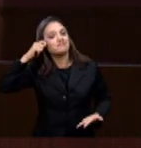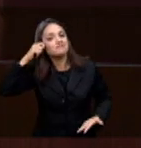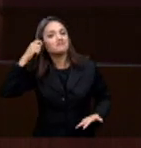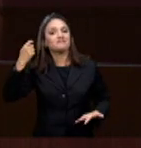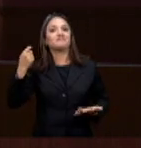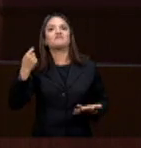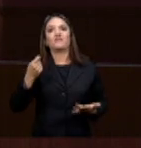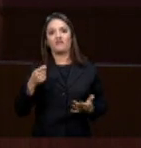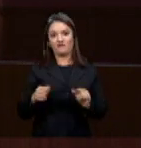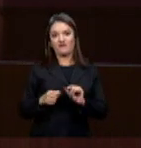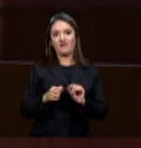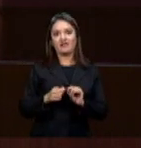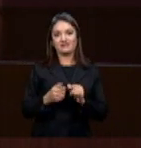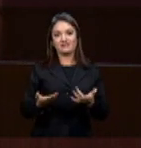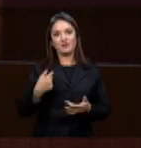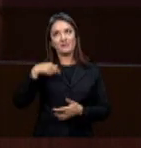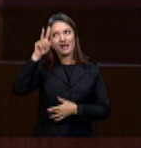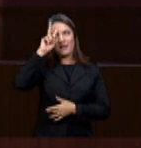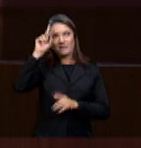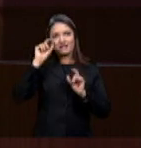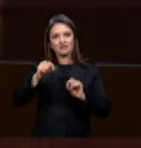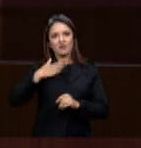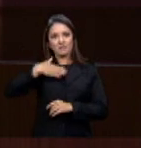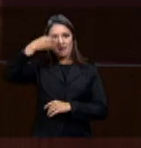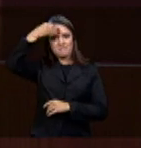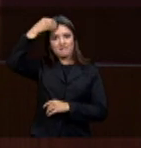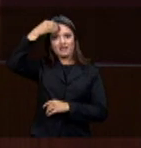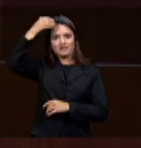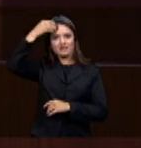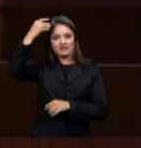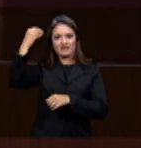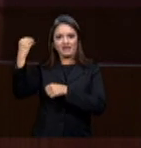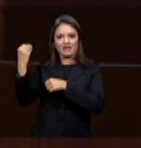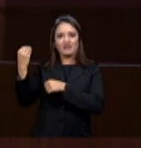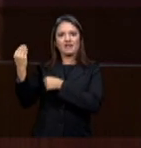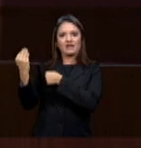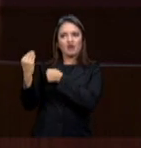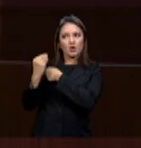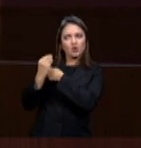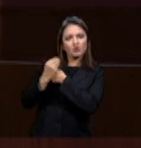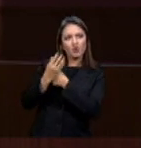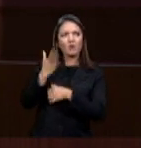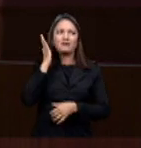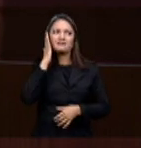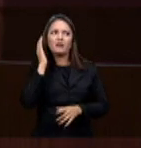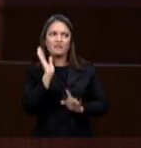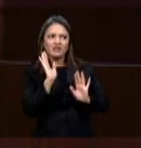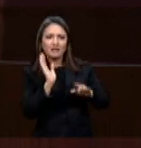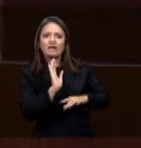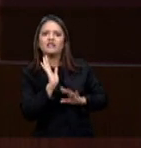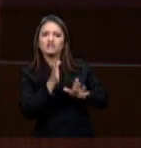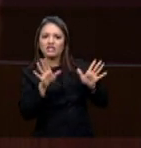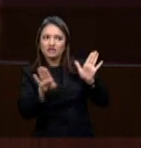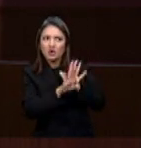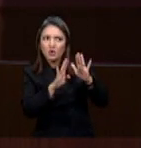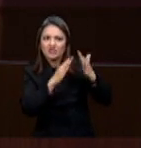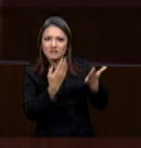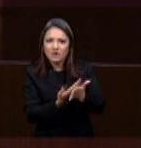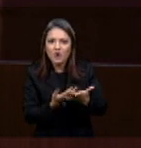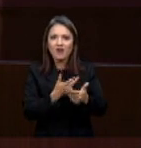a minha memória pessoal é disso é de uma madrinha que batia na janela para saber se eu já tinha chegado da escola e já tinha